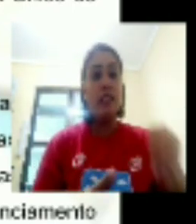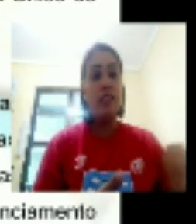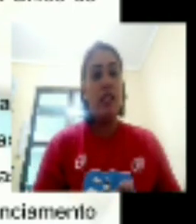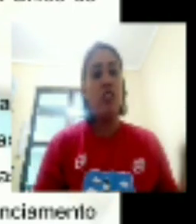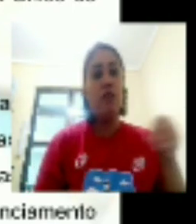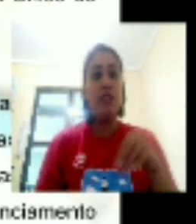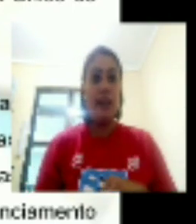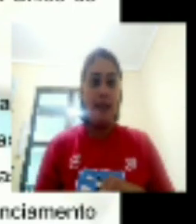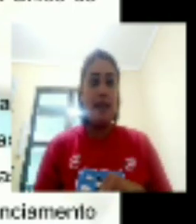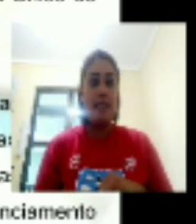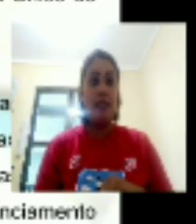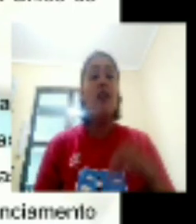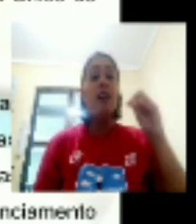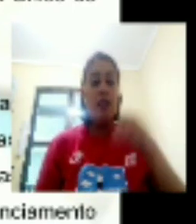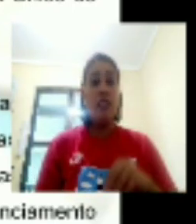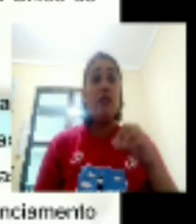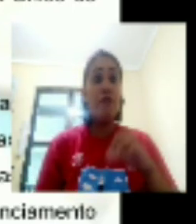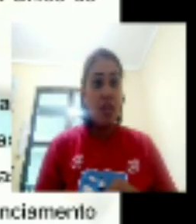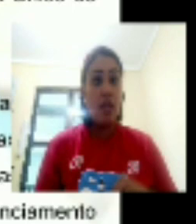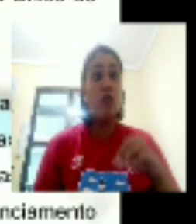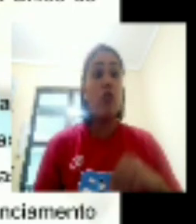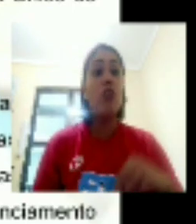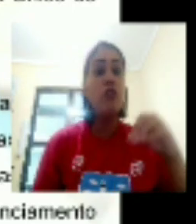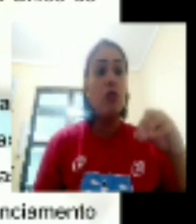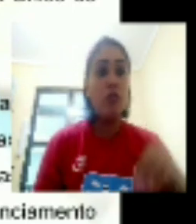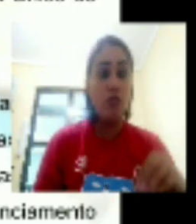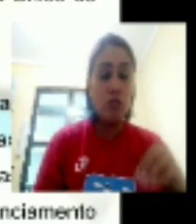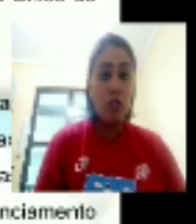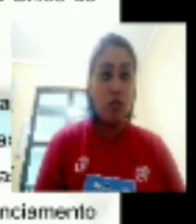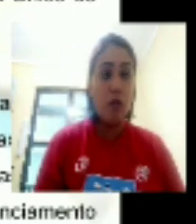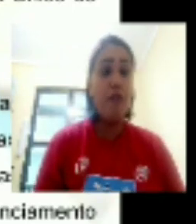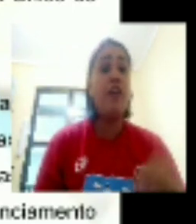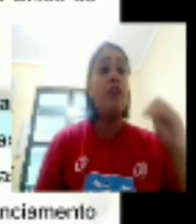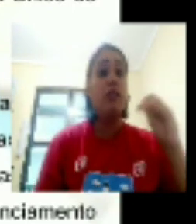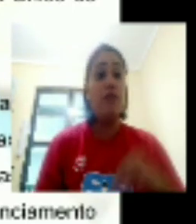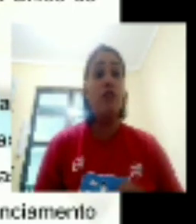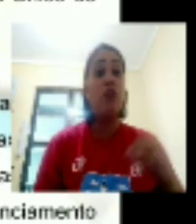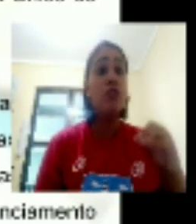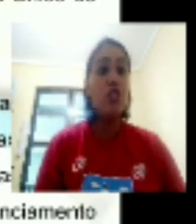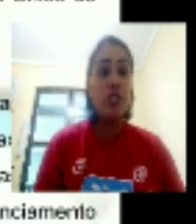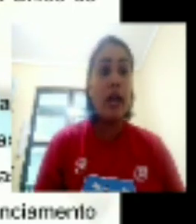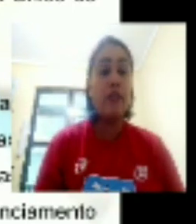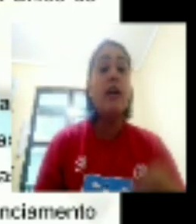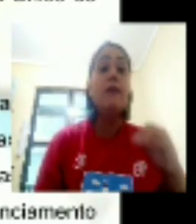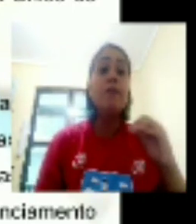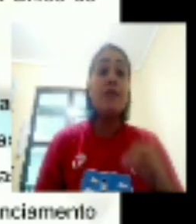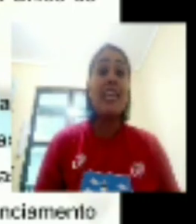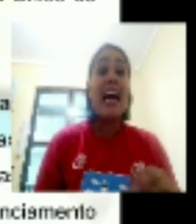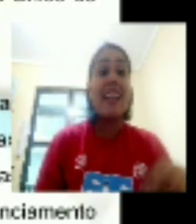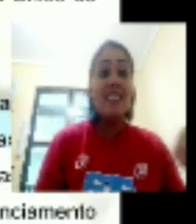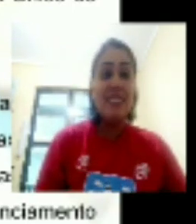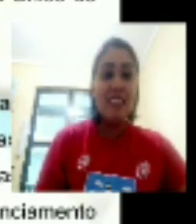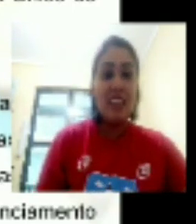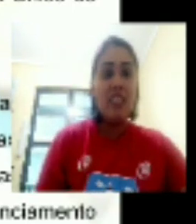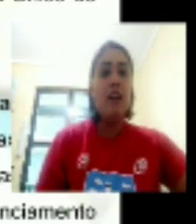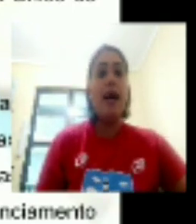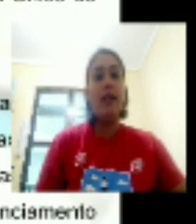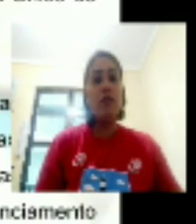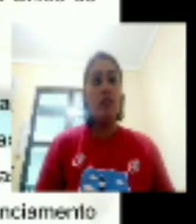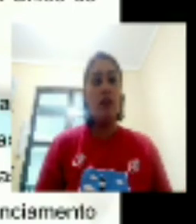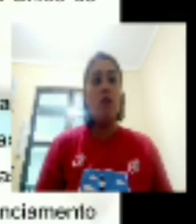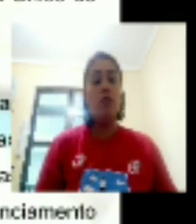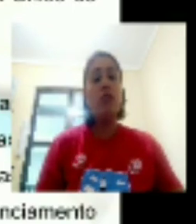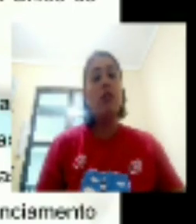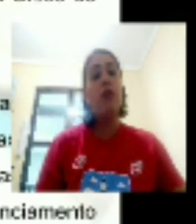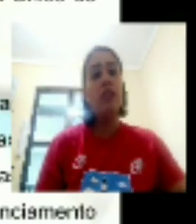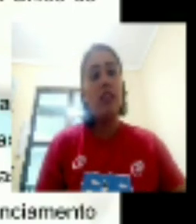é necessário a gente ficar em casa, é dever do nosso governo, é dever do nosso Estado garantir a